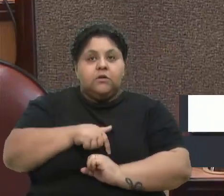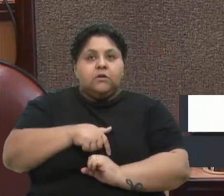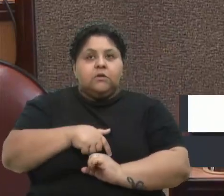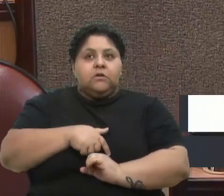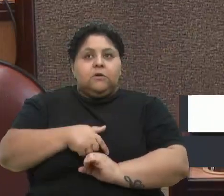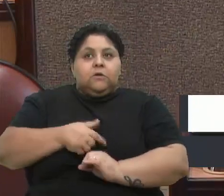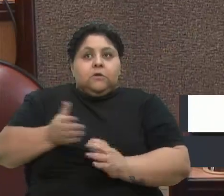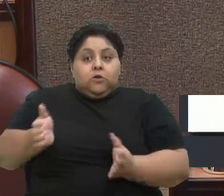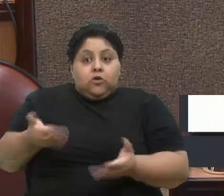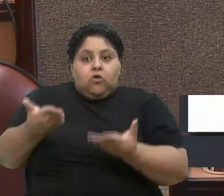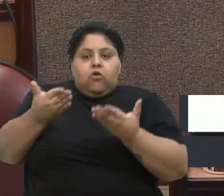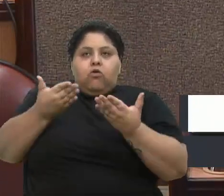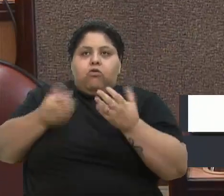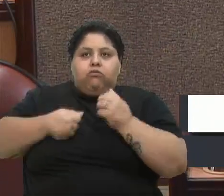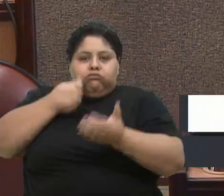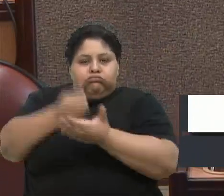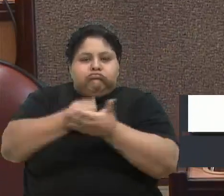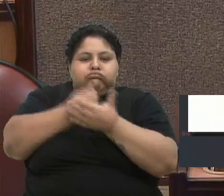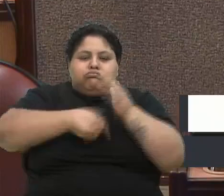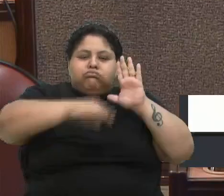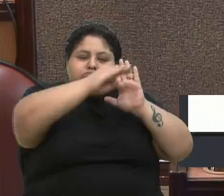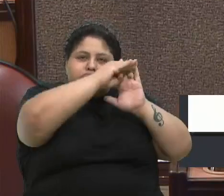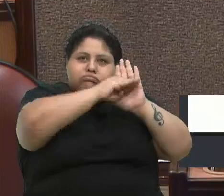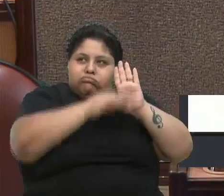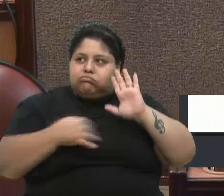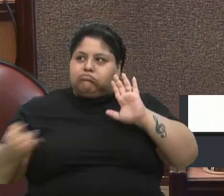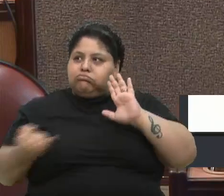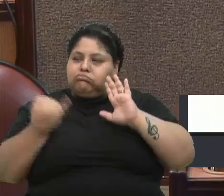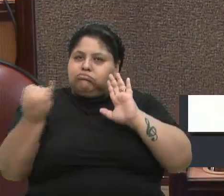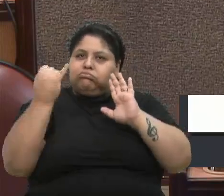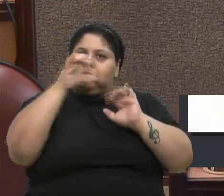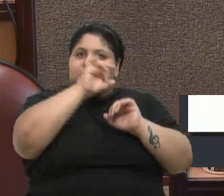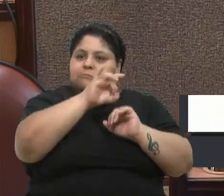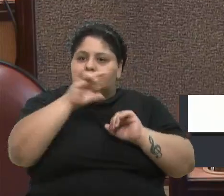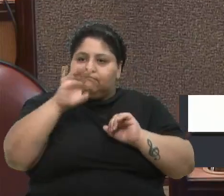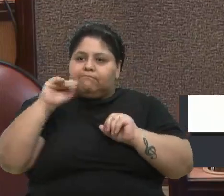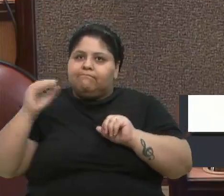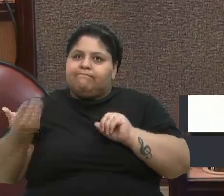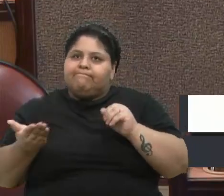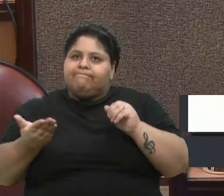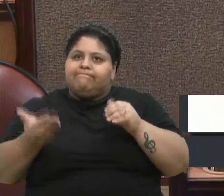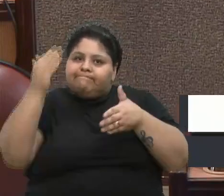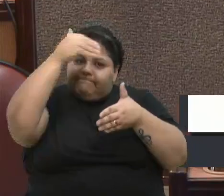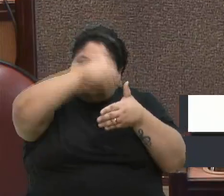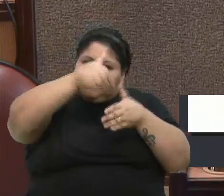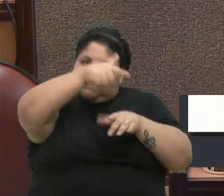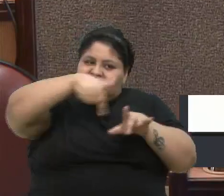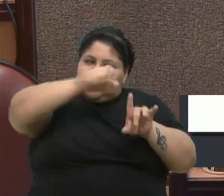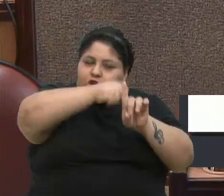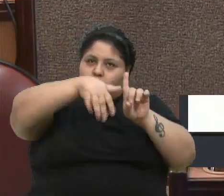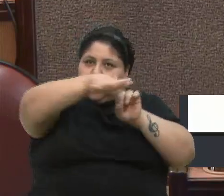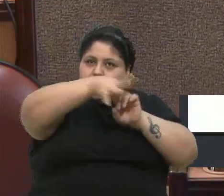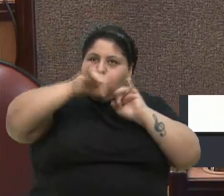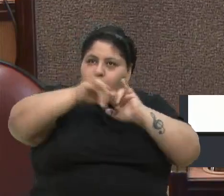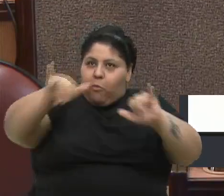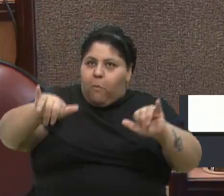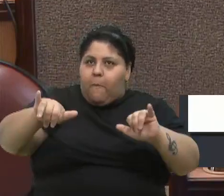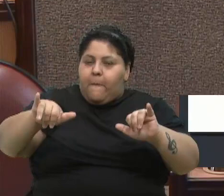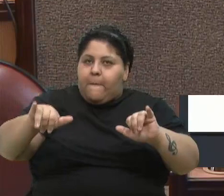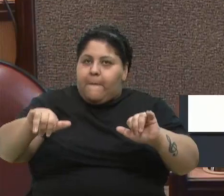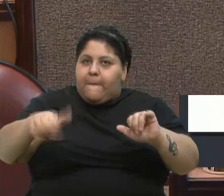lutando por uma pauta tão importante e que cada vez mais está inserida na nossa sociedade. Dados atuais mostram que a